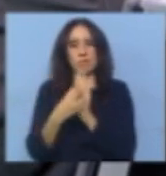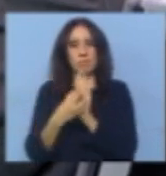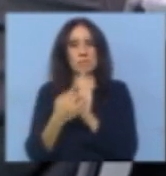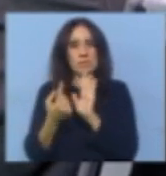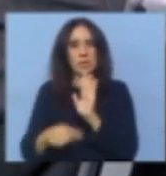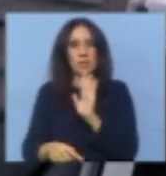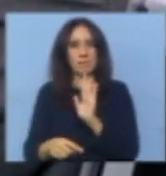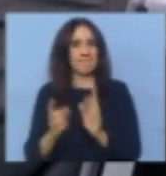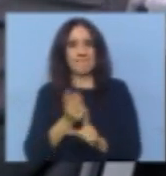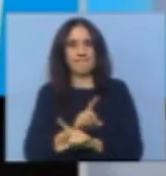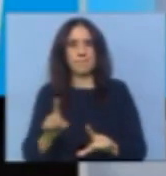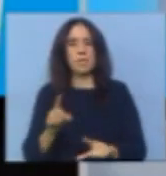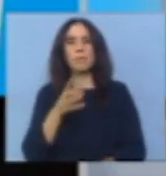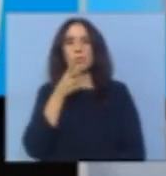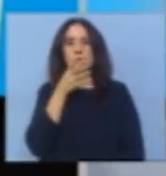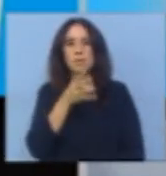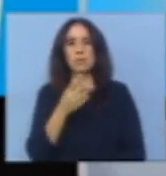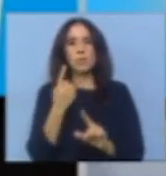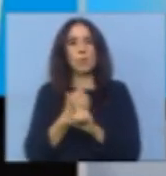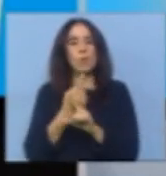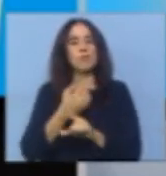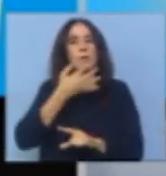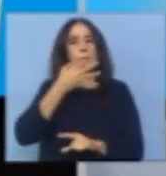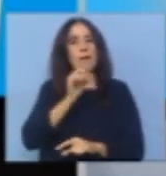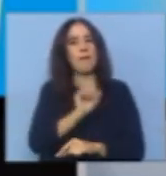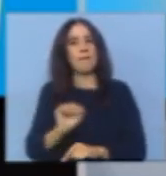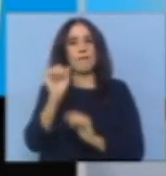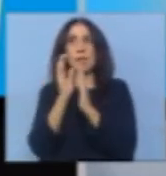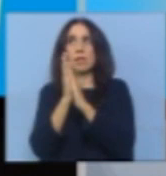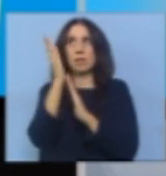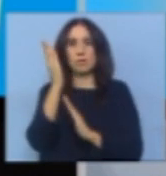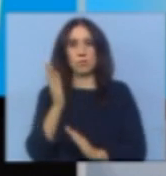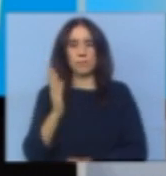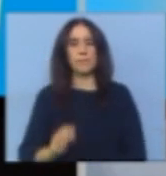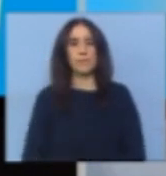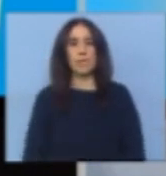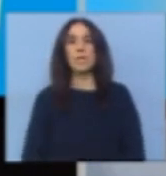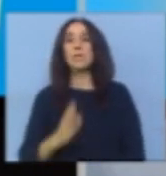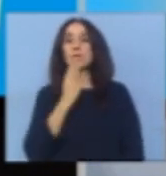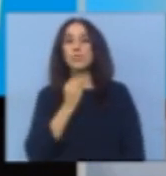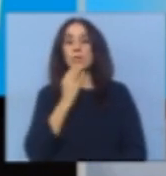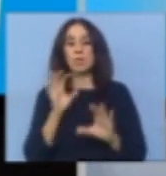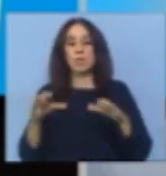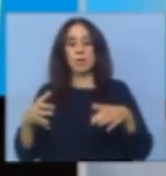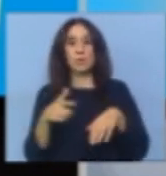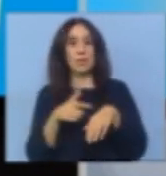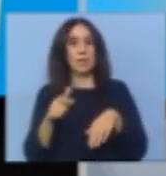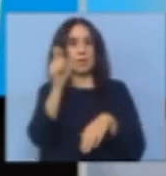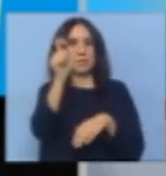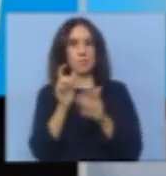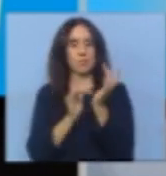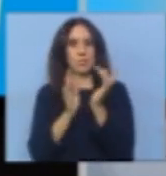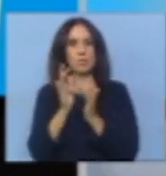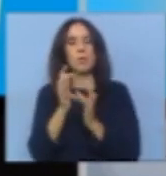não é? Porque se diz todas as coisas pertencem a Deus. Os judeus, ao tempo de Jesus, pensaram conseguir